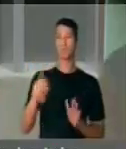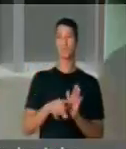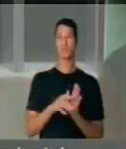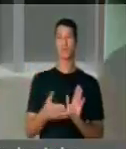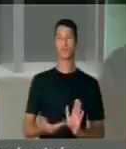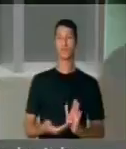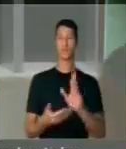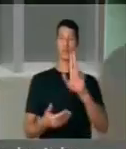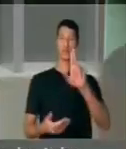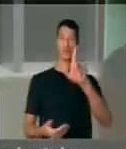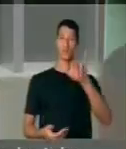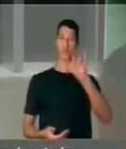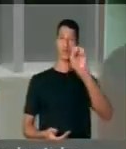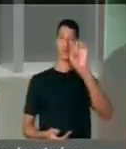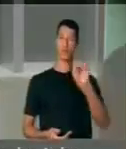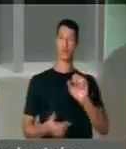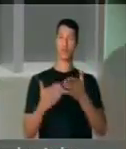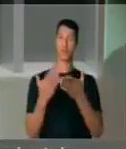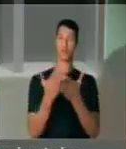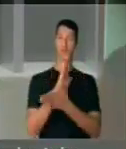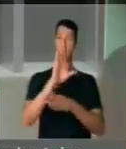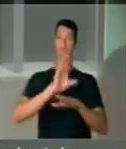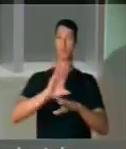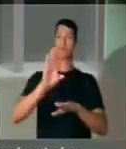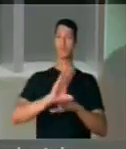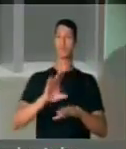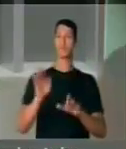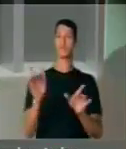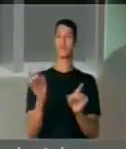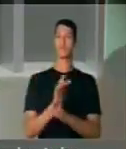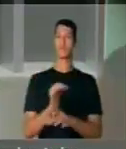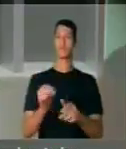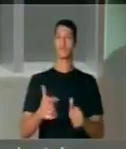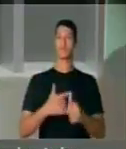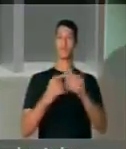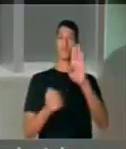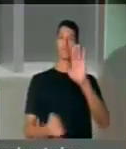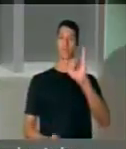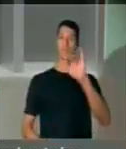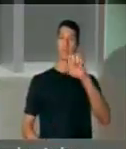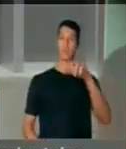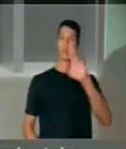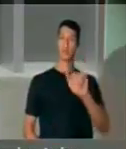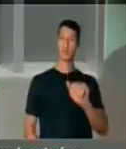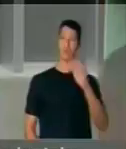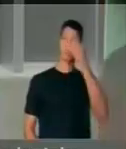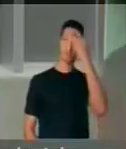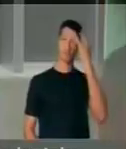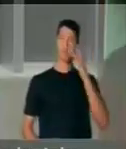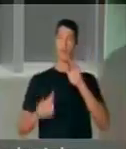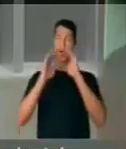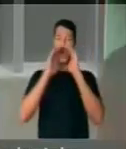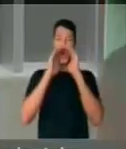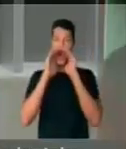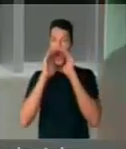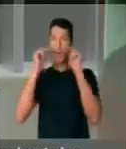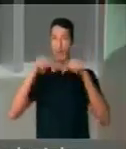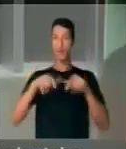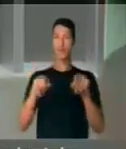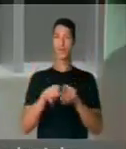casa. Ulisses Guimarães aprovou a Constituição e estava terminando o primeiro biênio. Ele foi ovacionado nesse